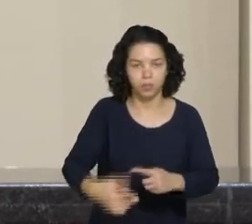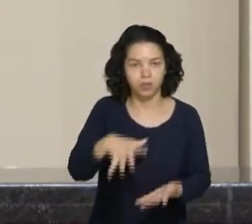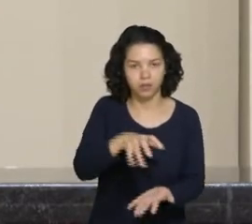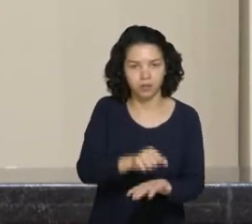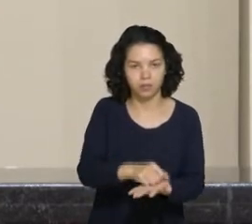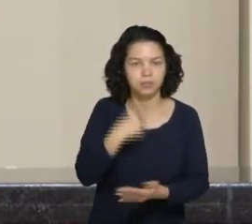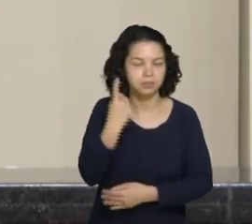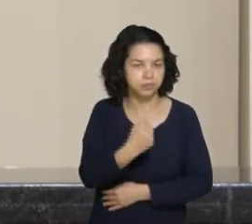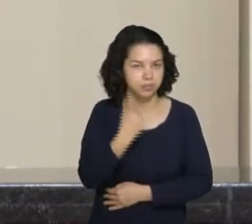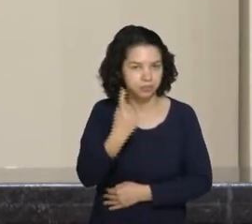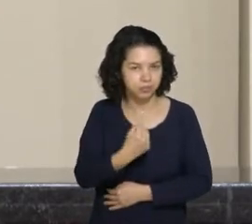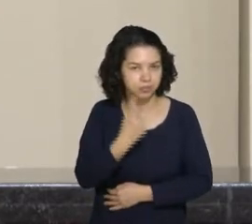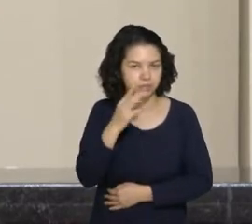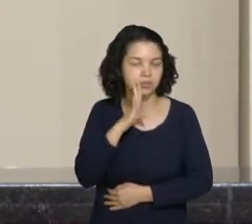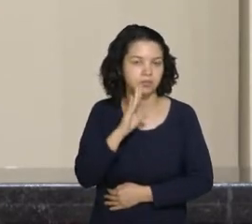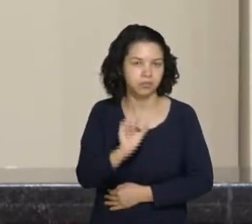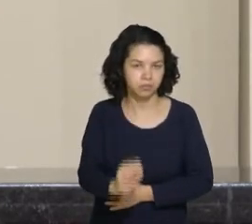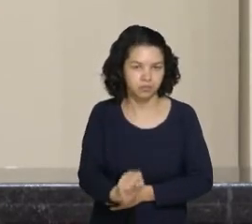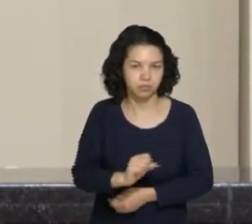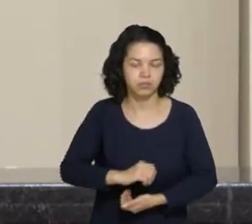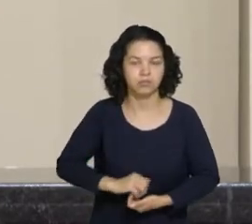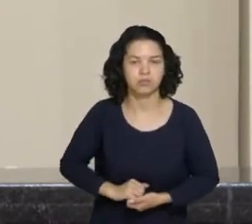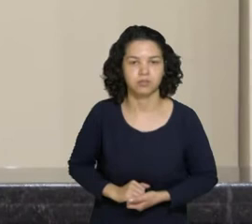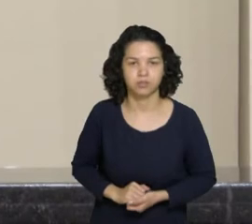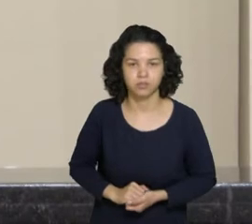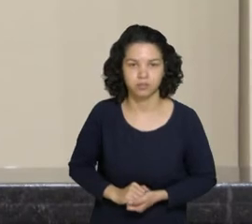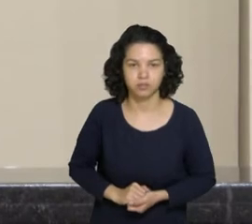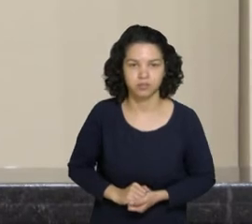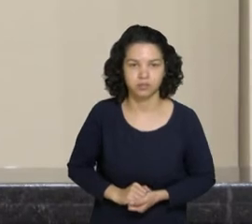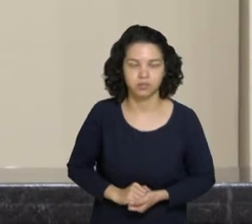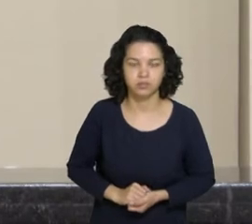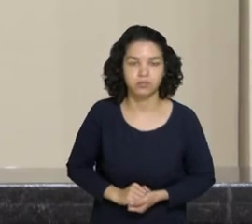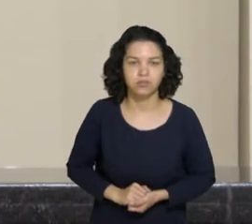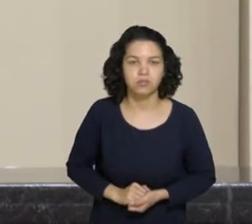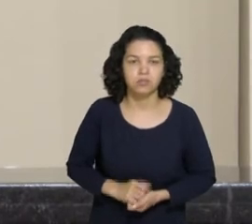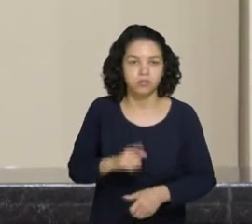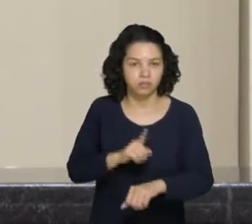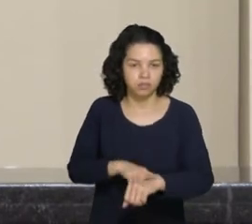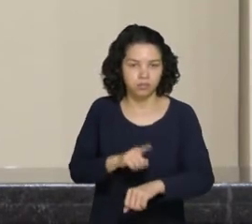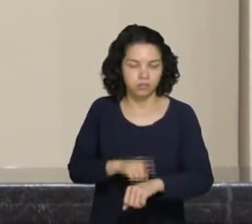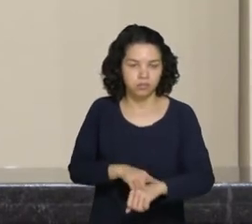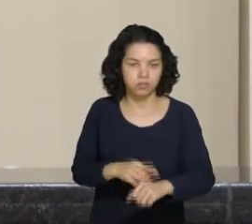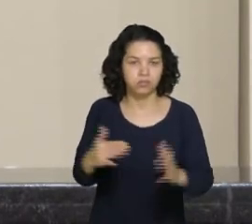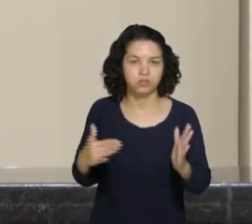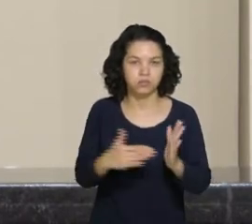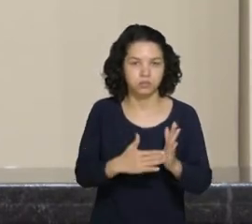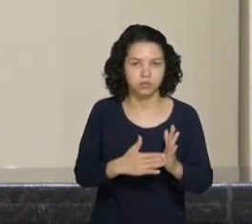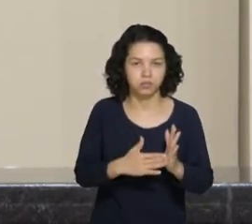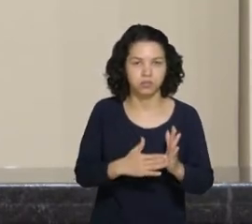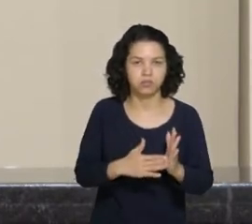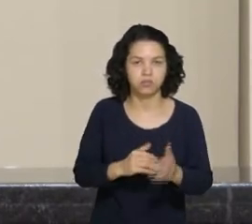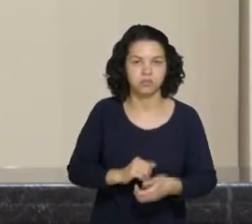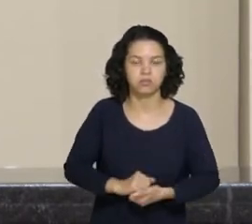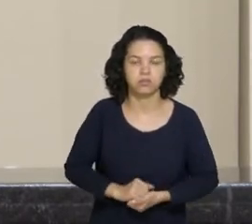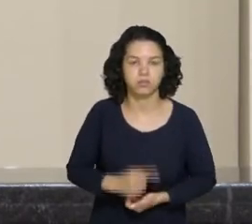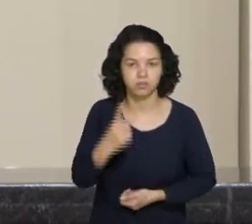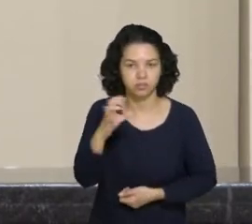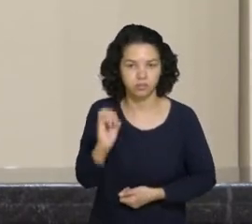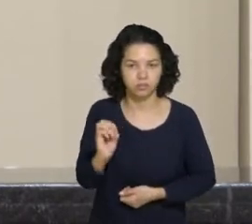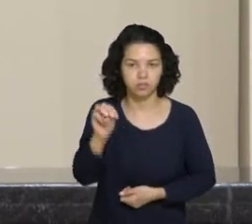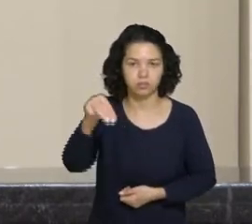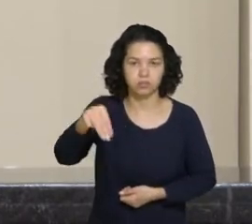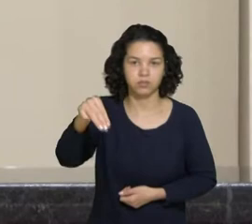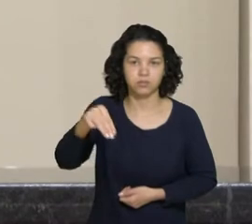Deputado Bruno Souza vossa excelência' tem o tempo de até 10